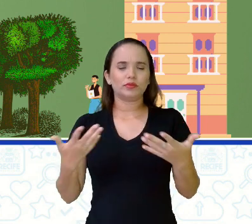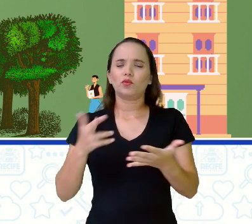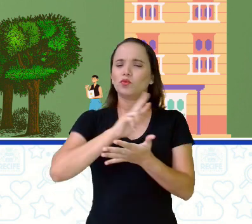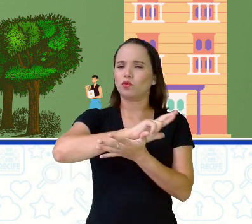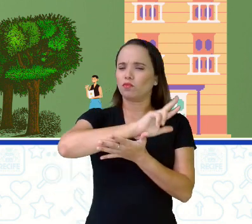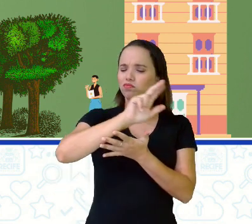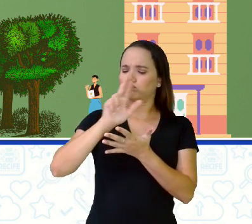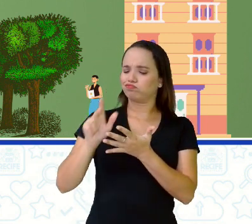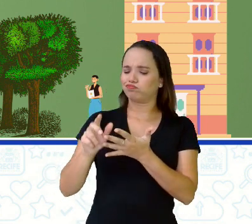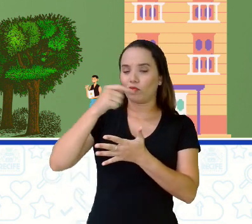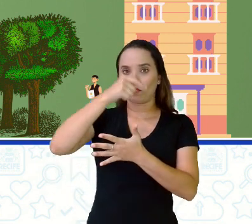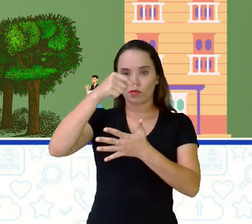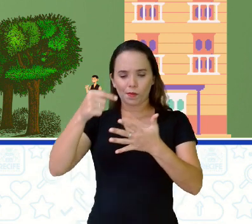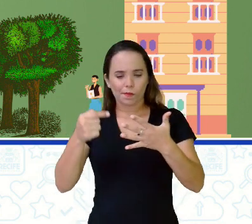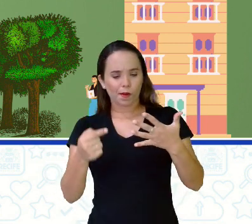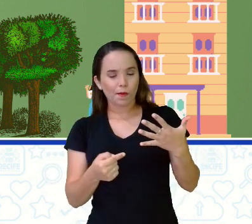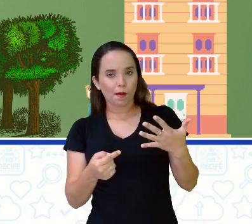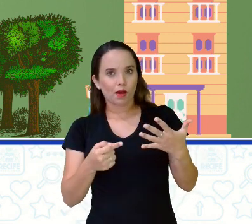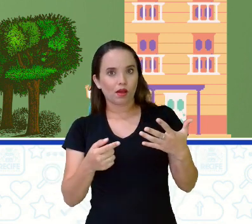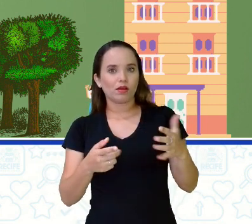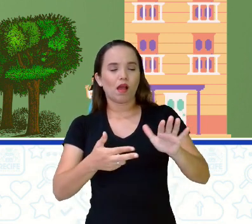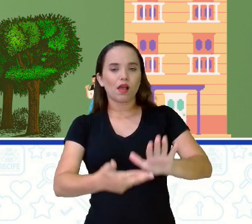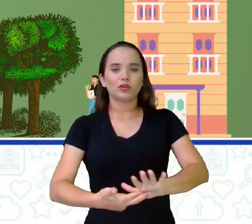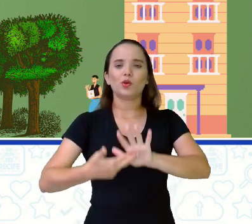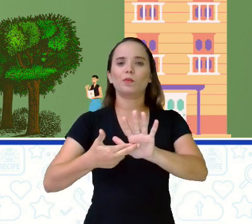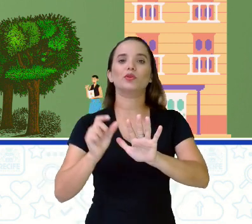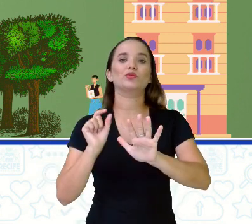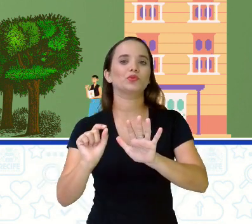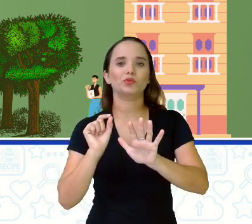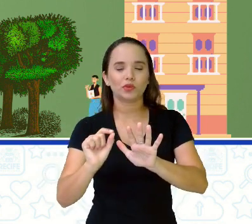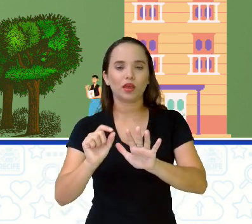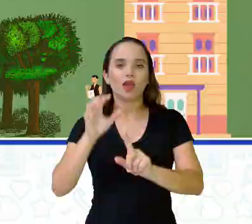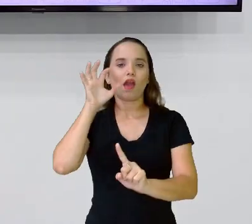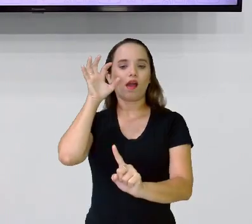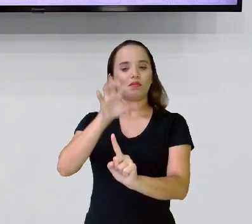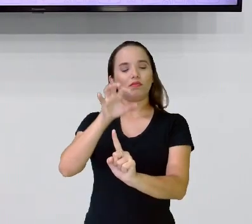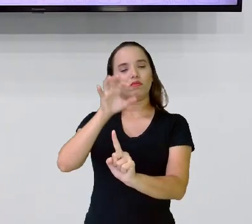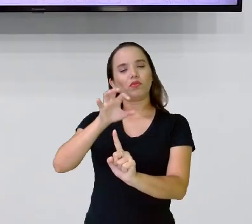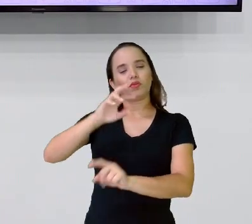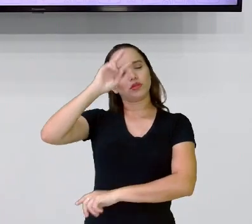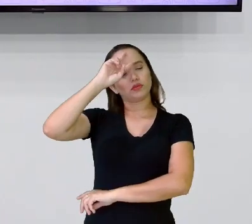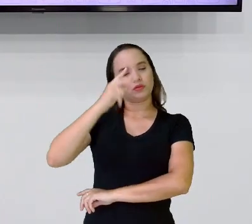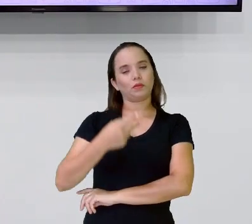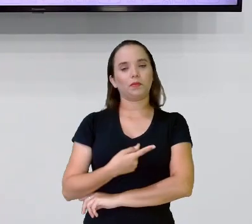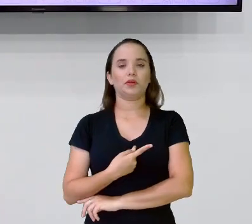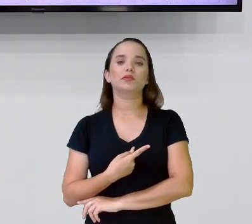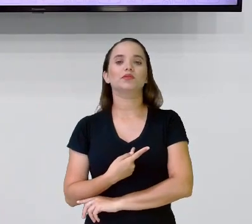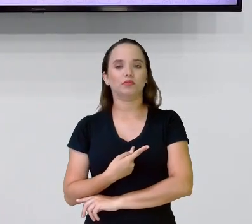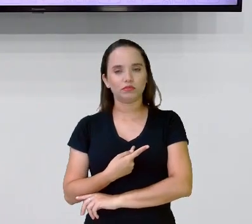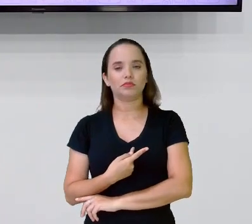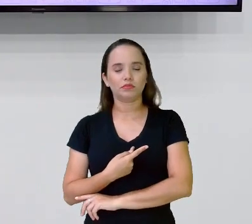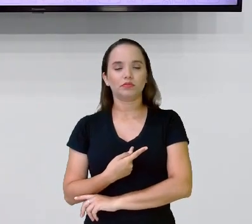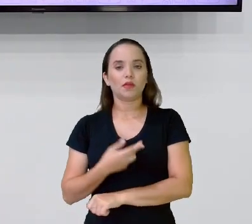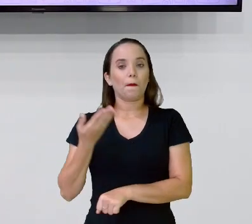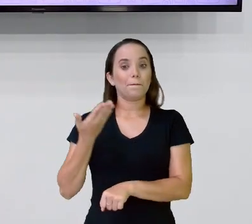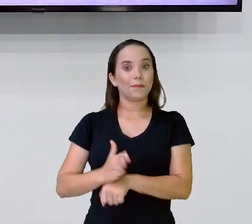foram introduzidos nessa imagem vão representar justamente a presença humana, né, a